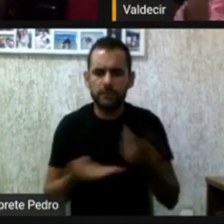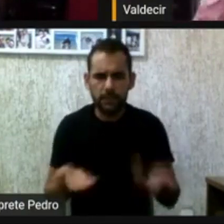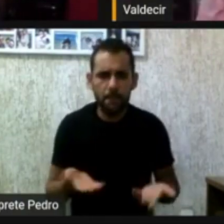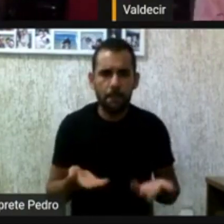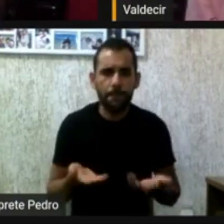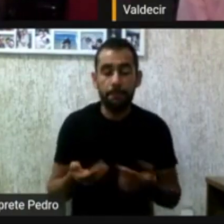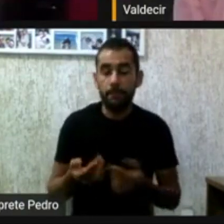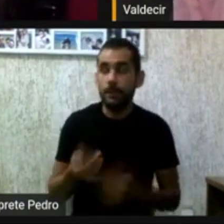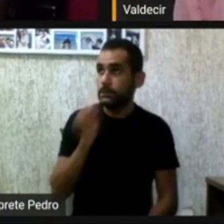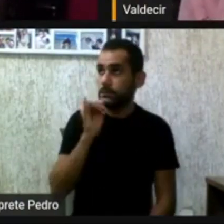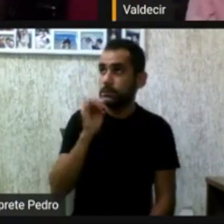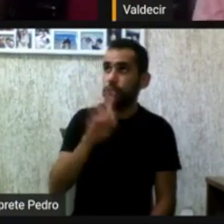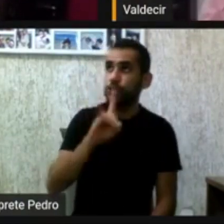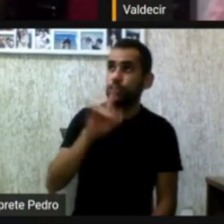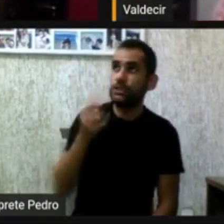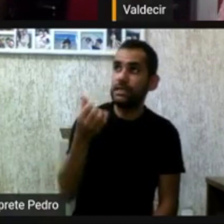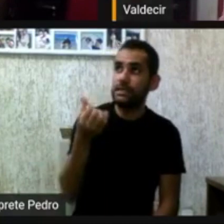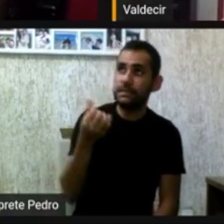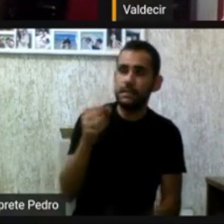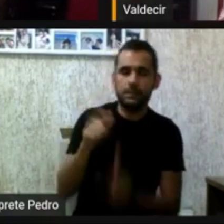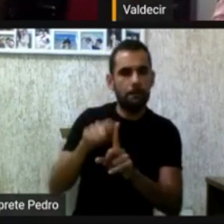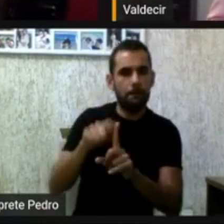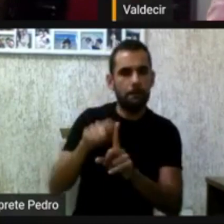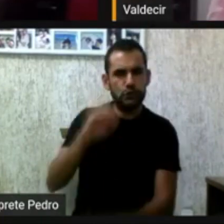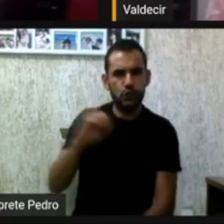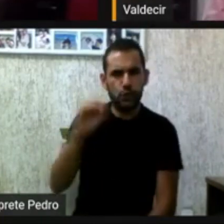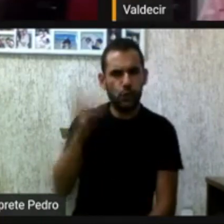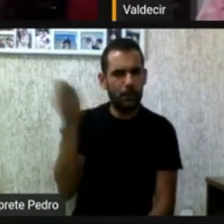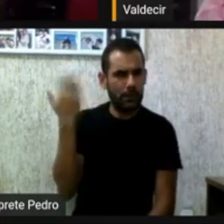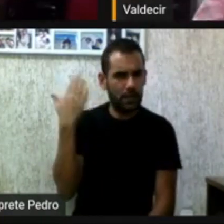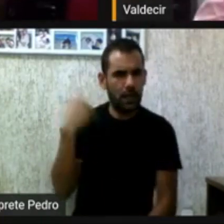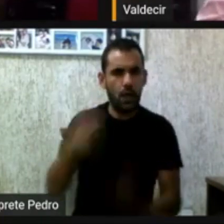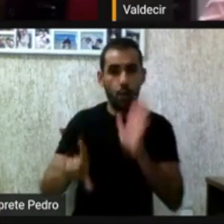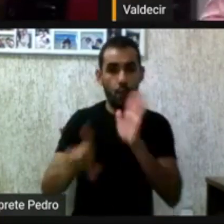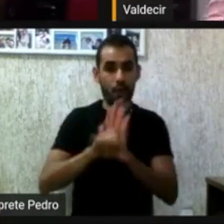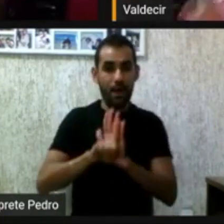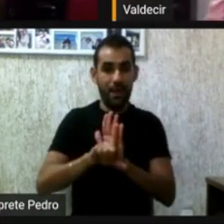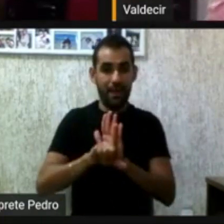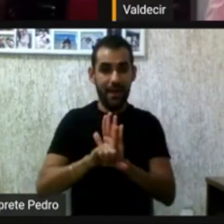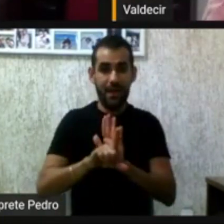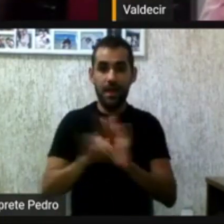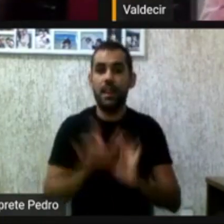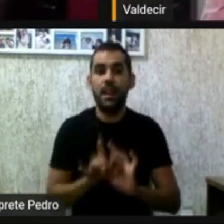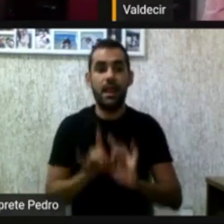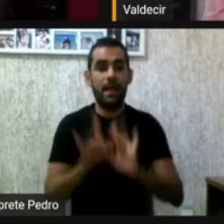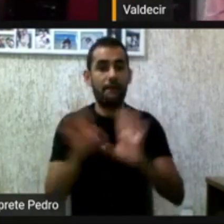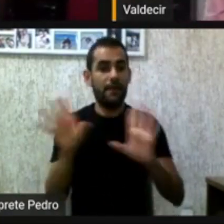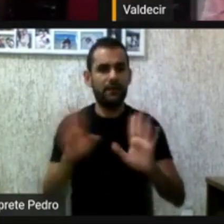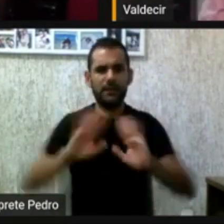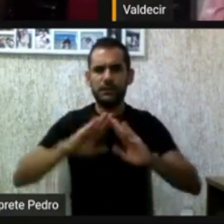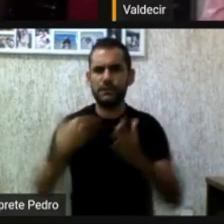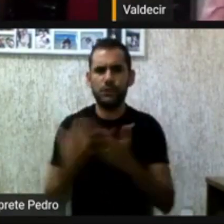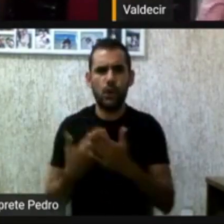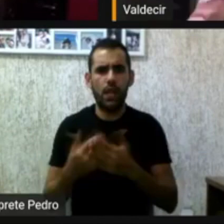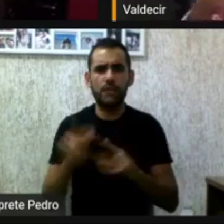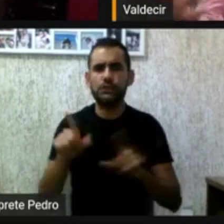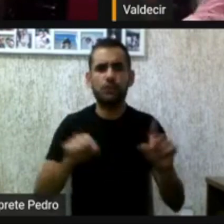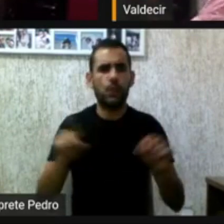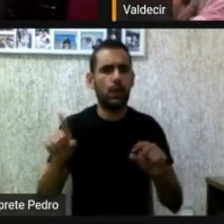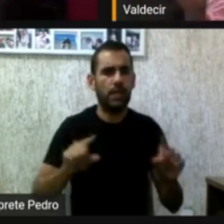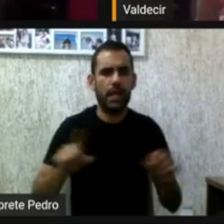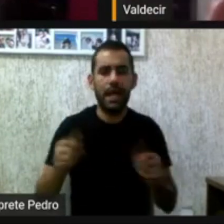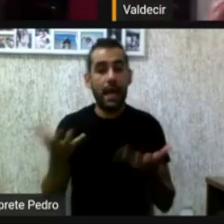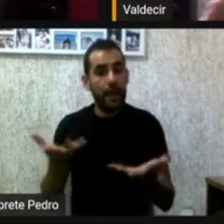agora, dia 6 de outubro, esse mês, foi sancionada uma lei que dá a liberdade de certas escolas escolherem